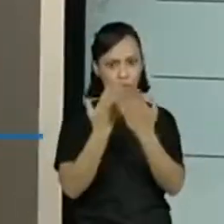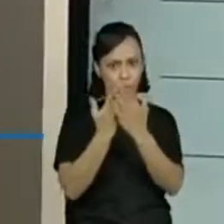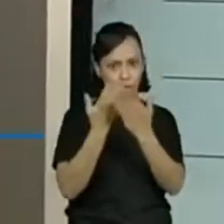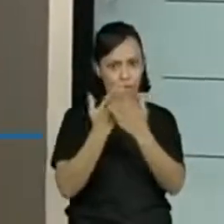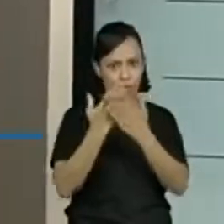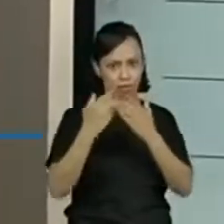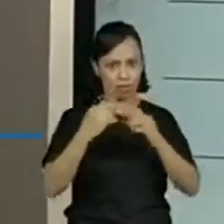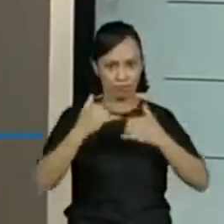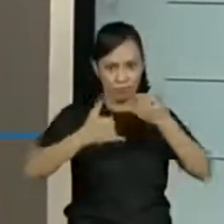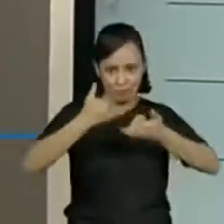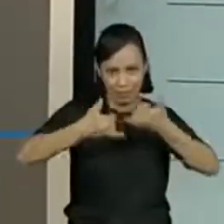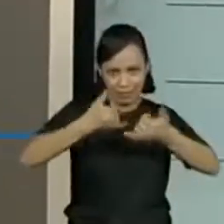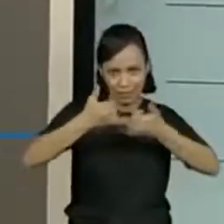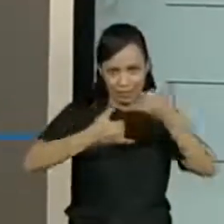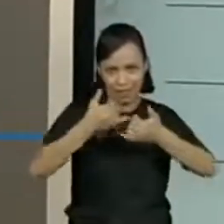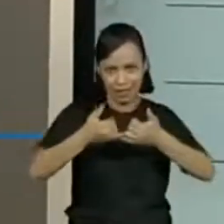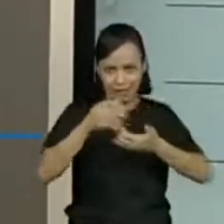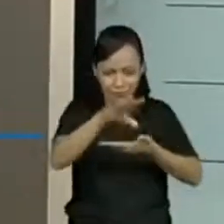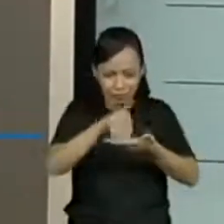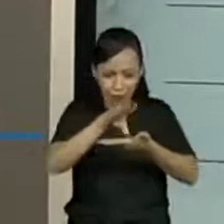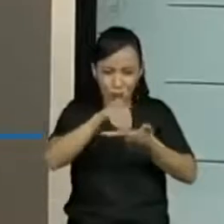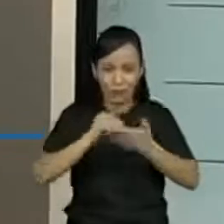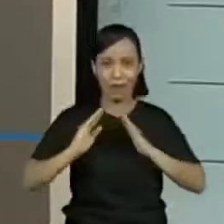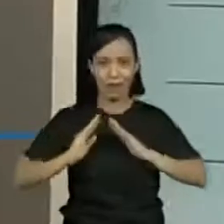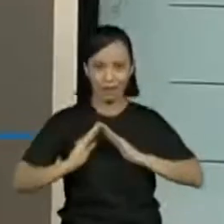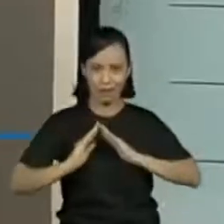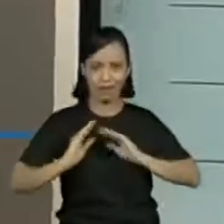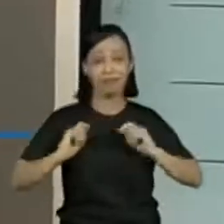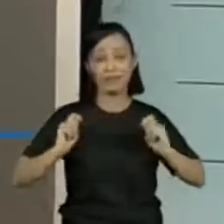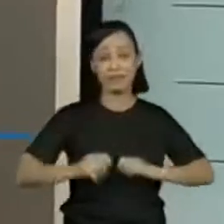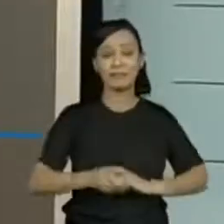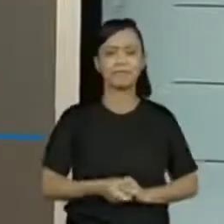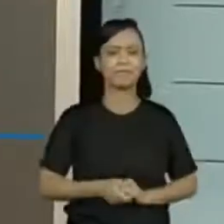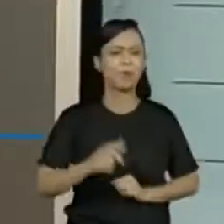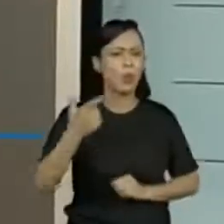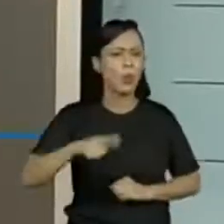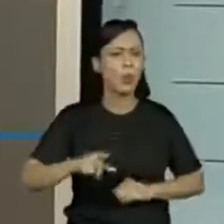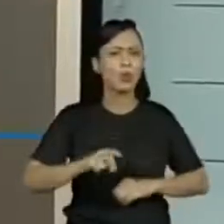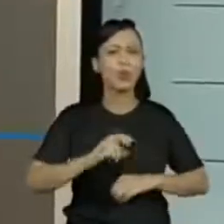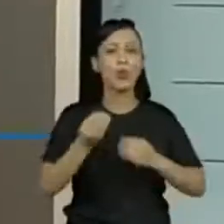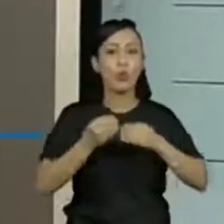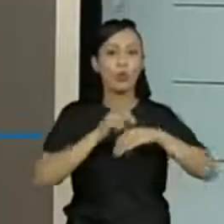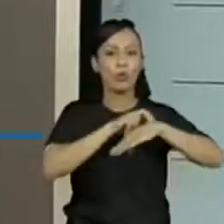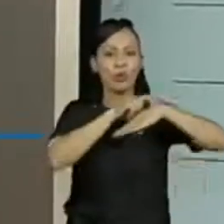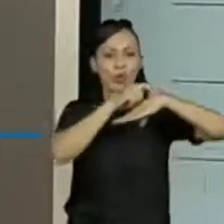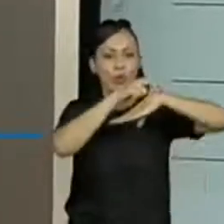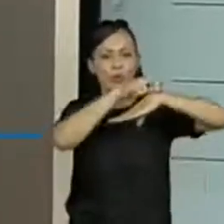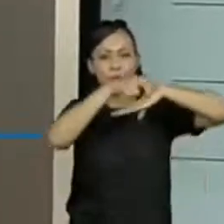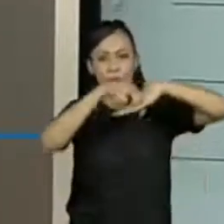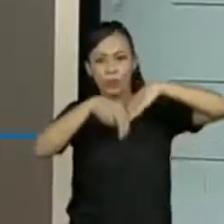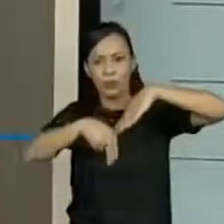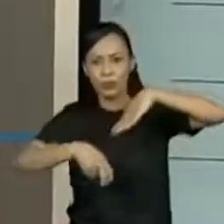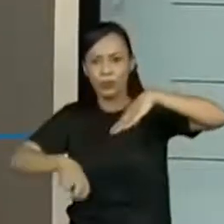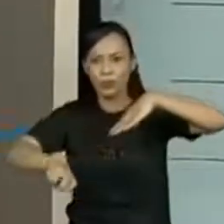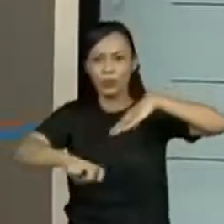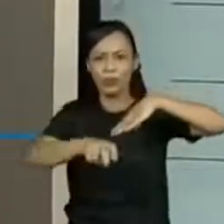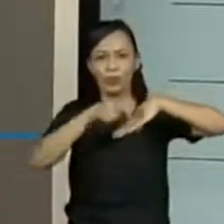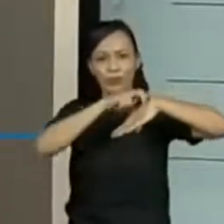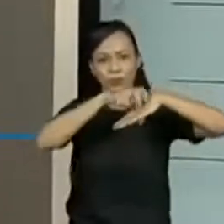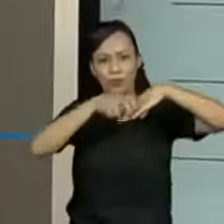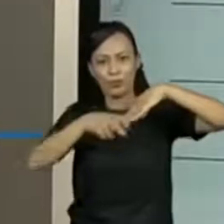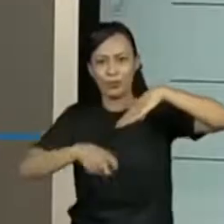agora olha a importância a gente já escreveu escorregar e a professora Kelly Já